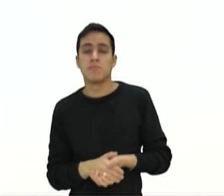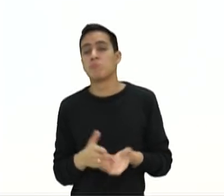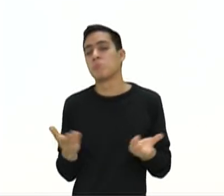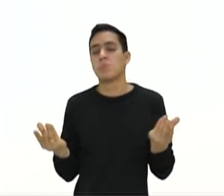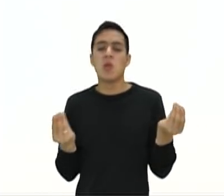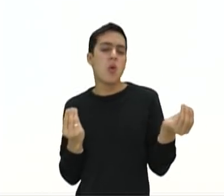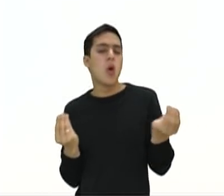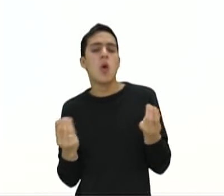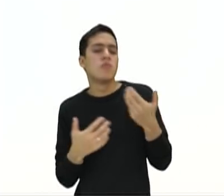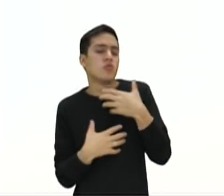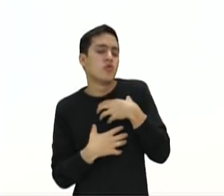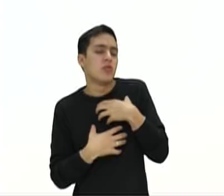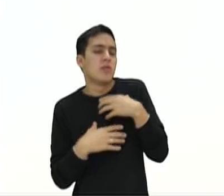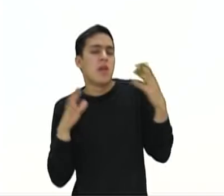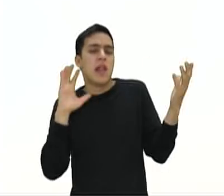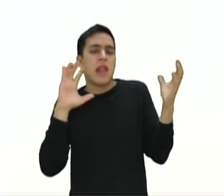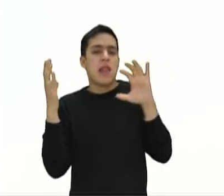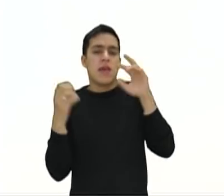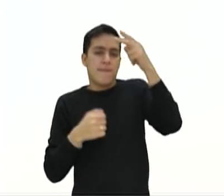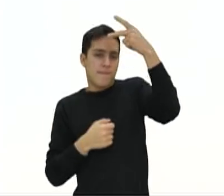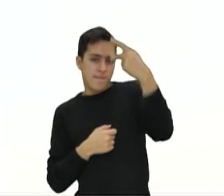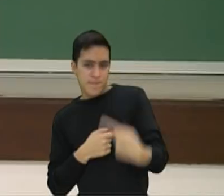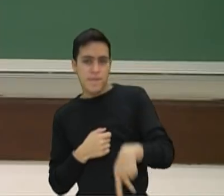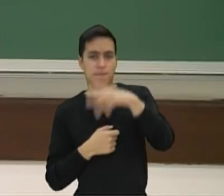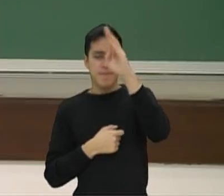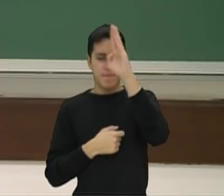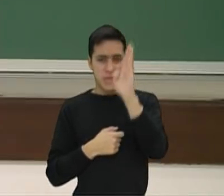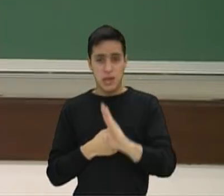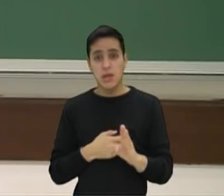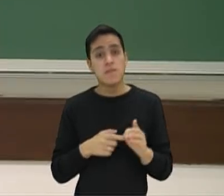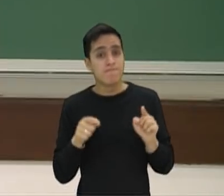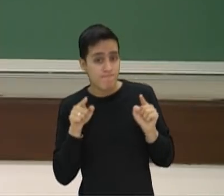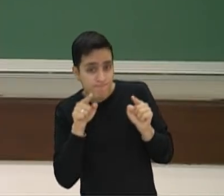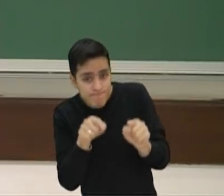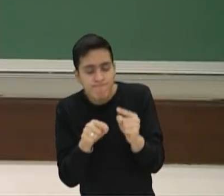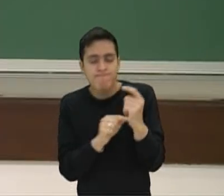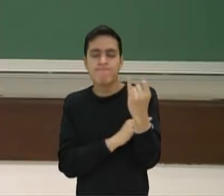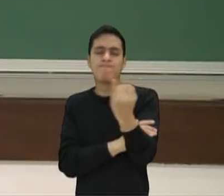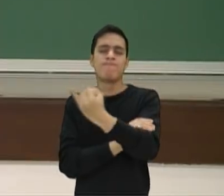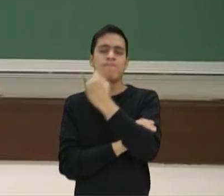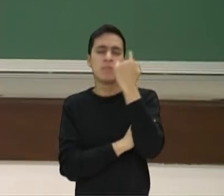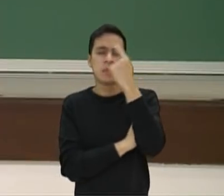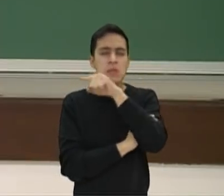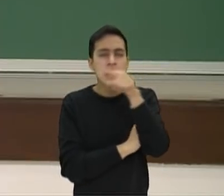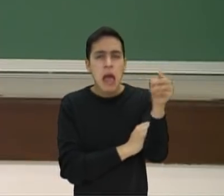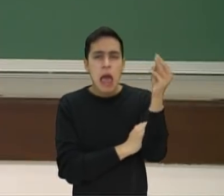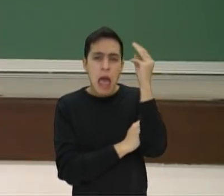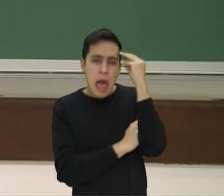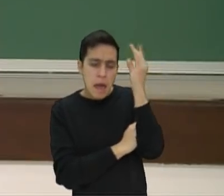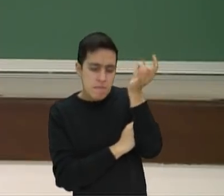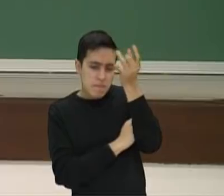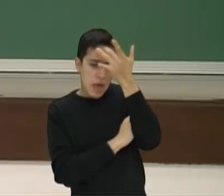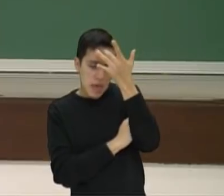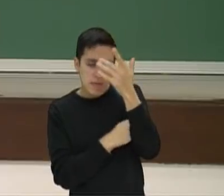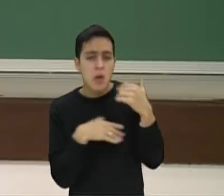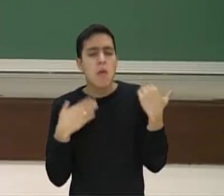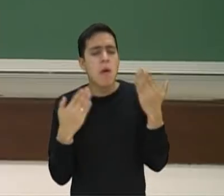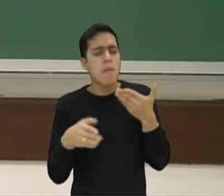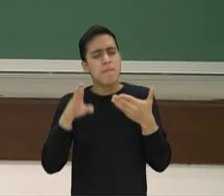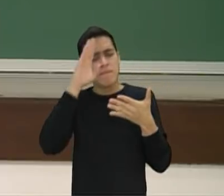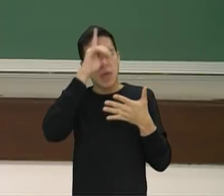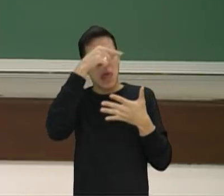Climas do Brasil. Isso também é importante que vocês gravem. Quais são os principais climas